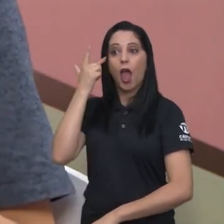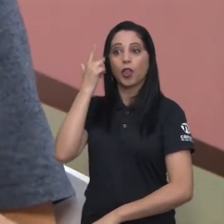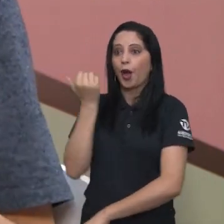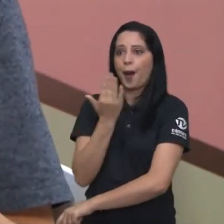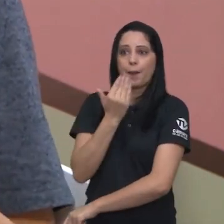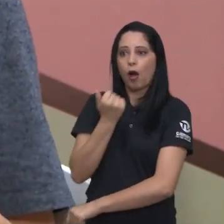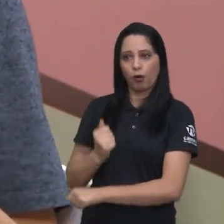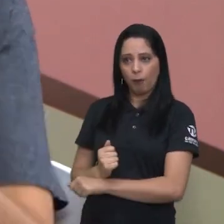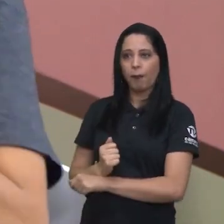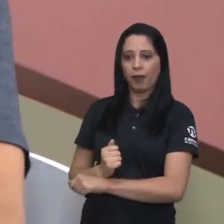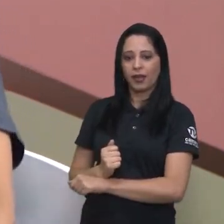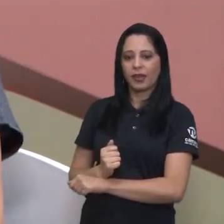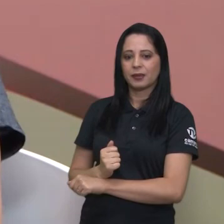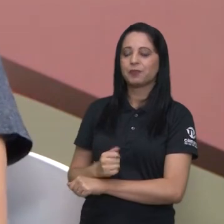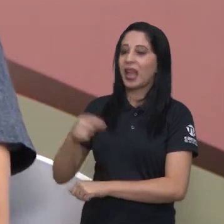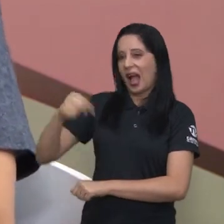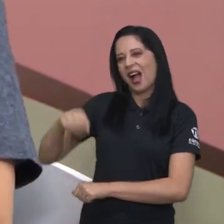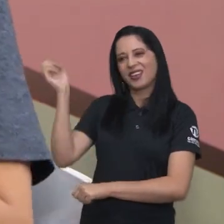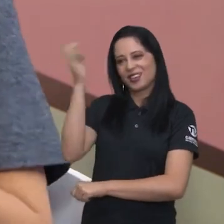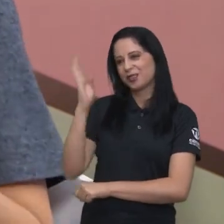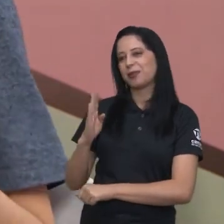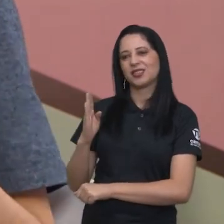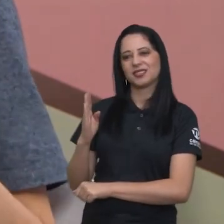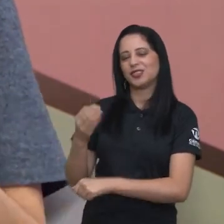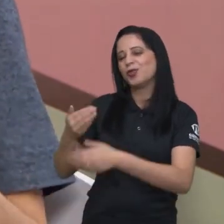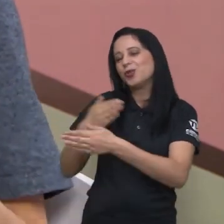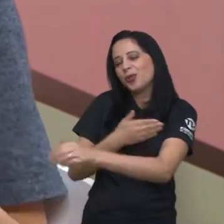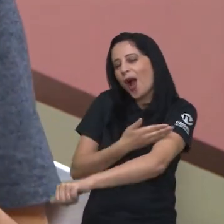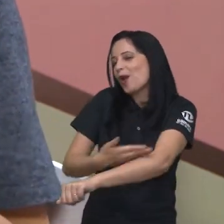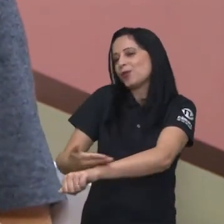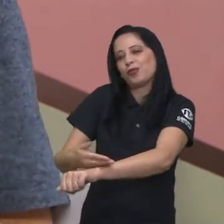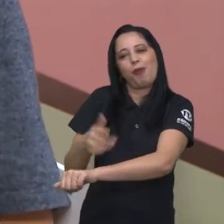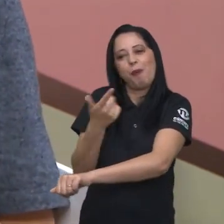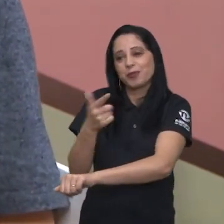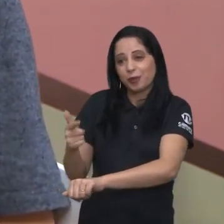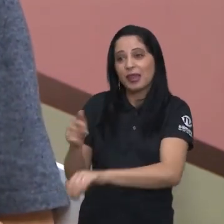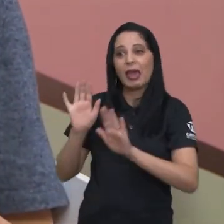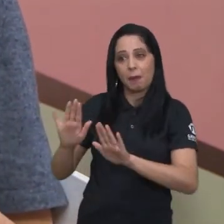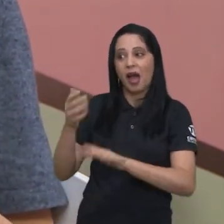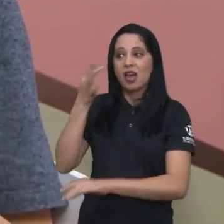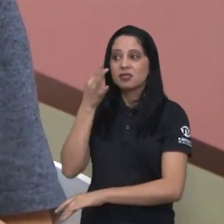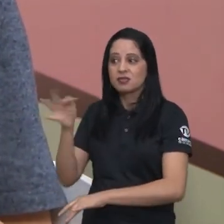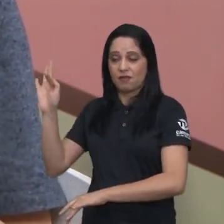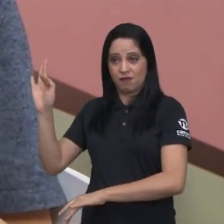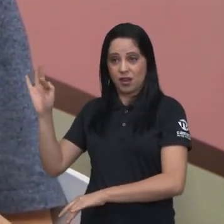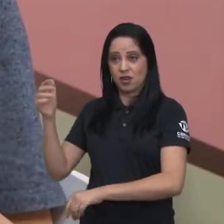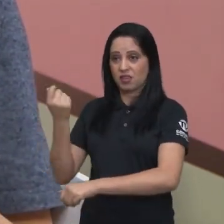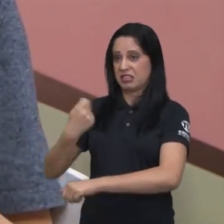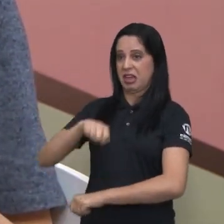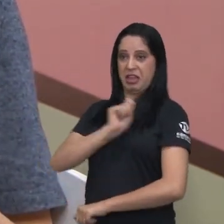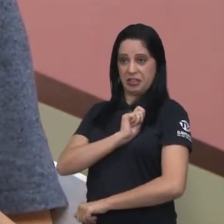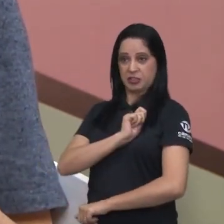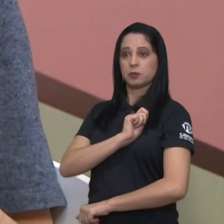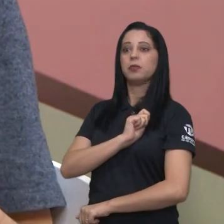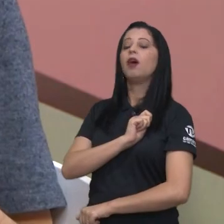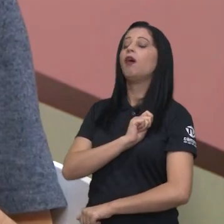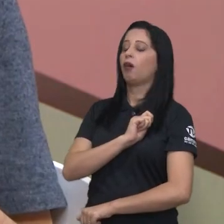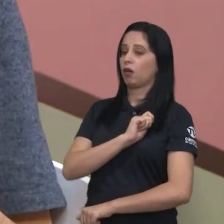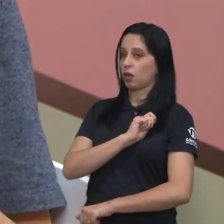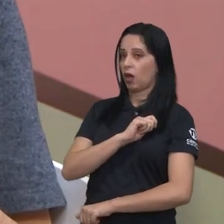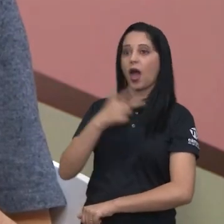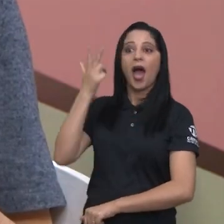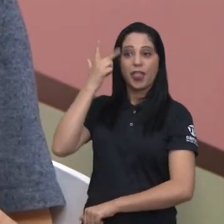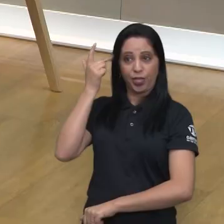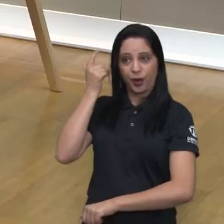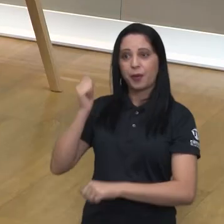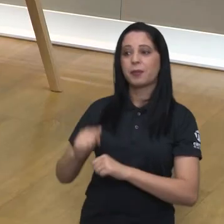vende em feiras e que para nós aqui não é tão tradicional, né, é não convencional, mas existem plantinhas como a azedinha, a